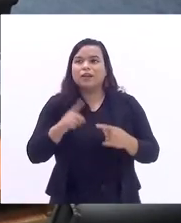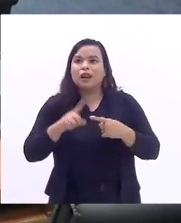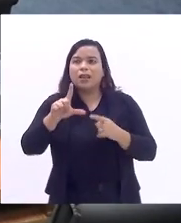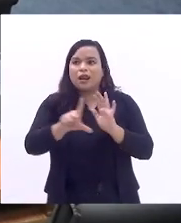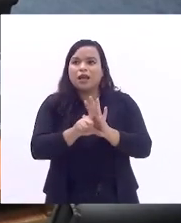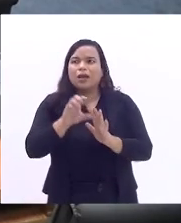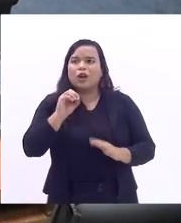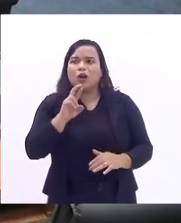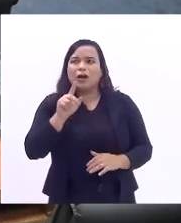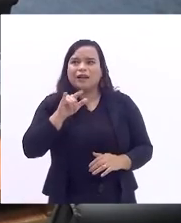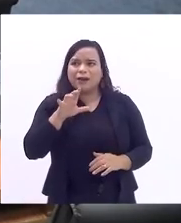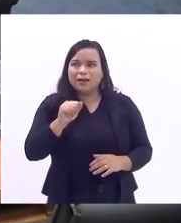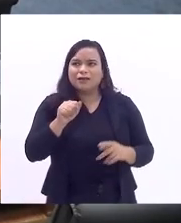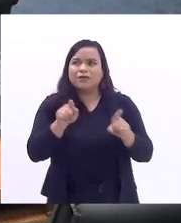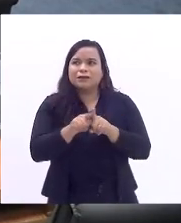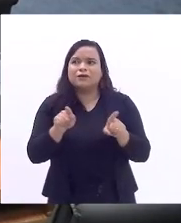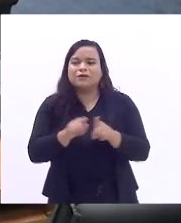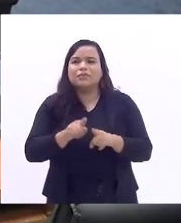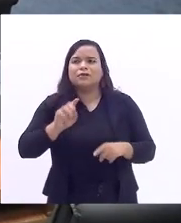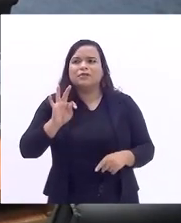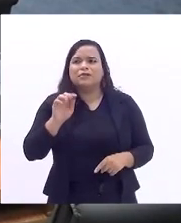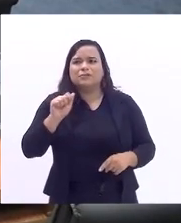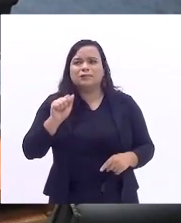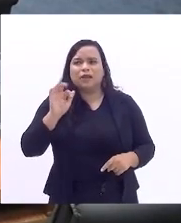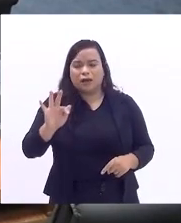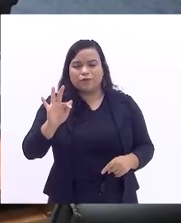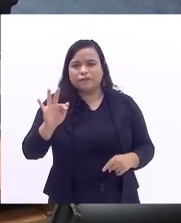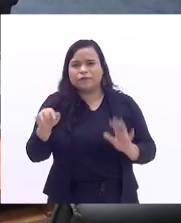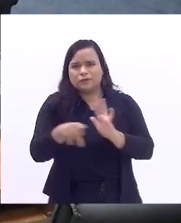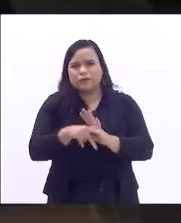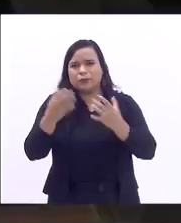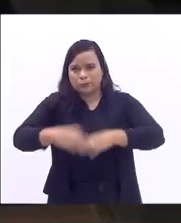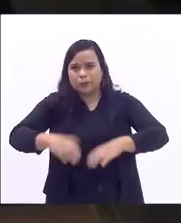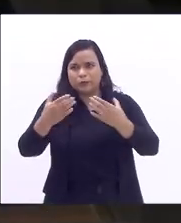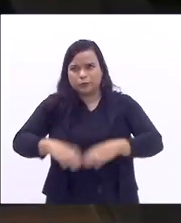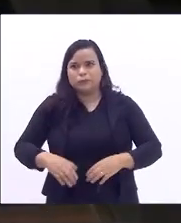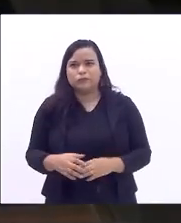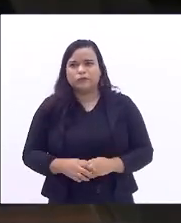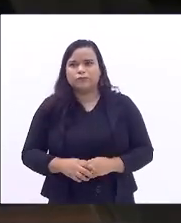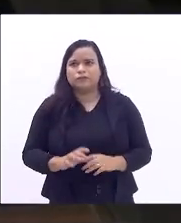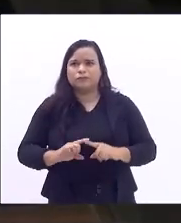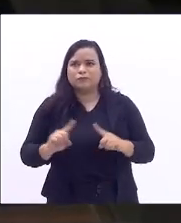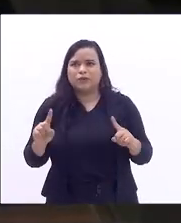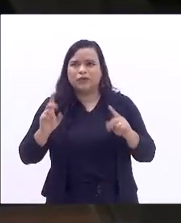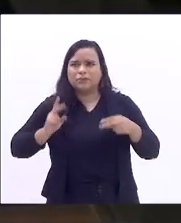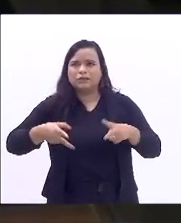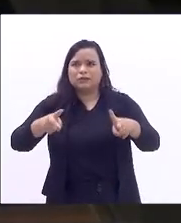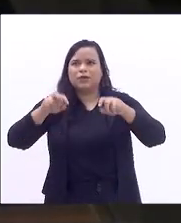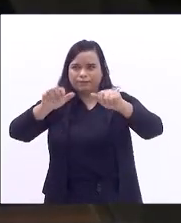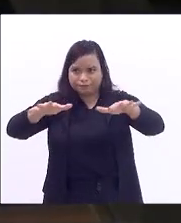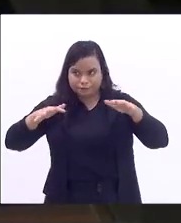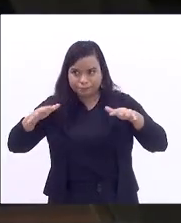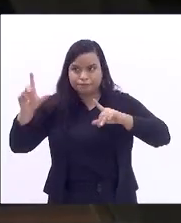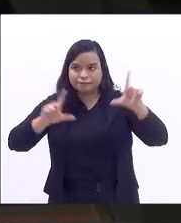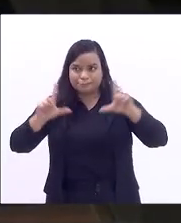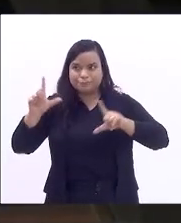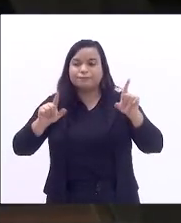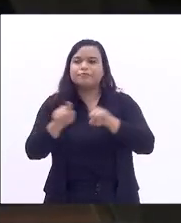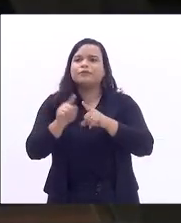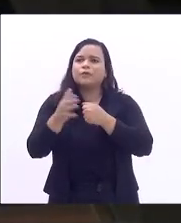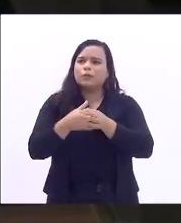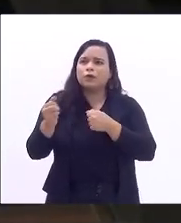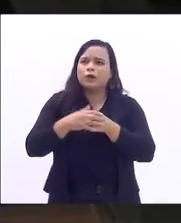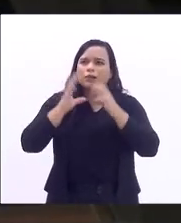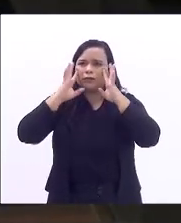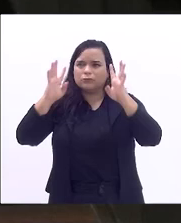e falei também do TAF dos concursos públicos mas contando aqui né Sempre com audiência e com cuidado e